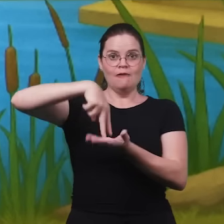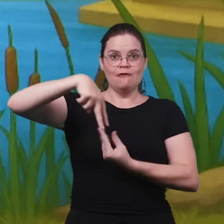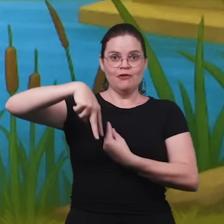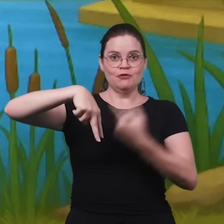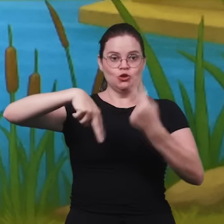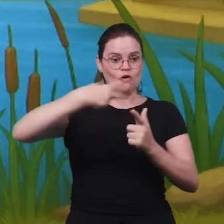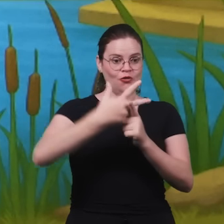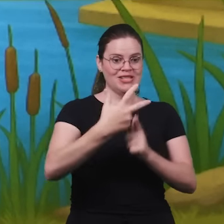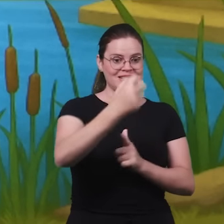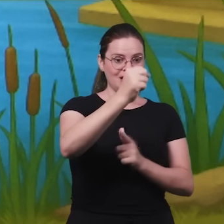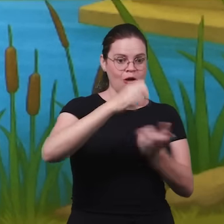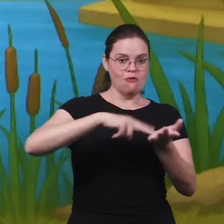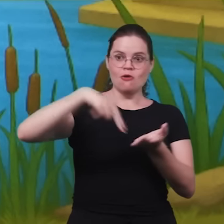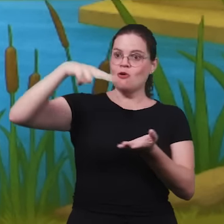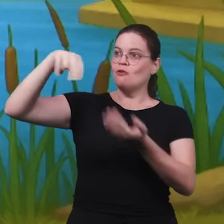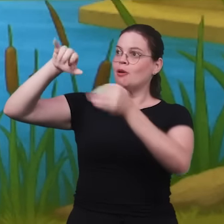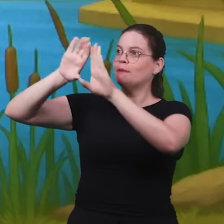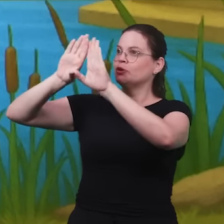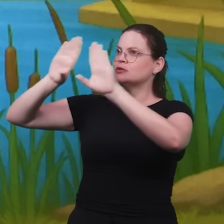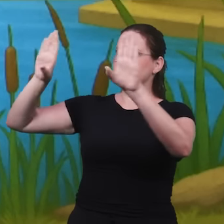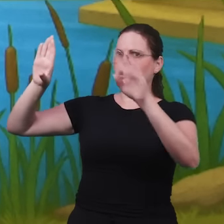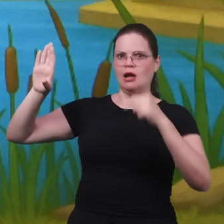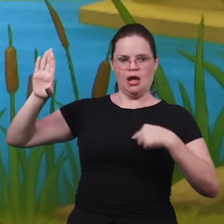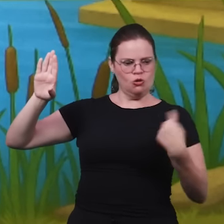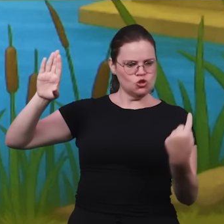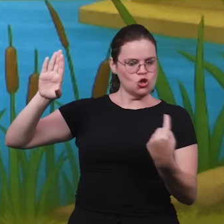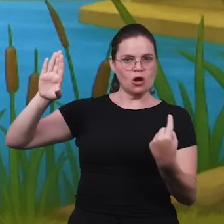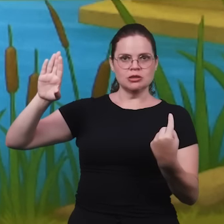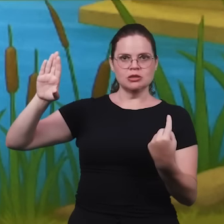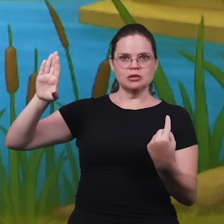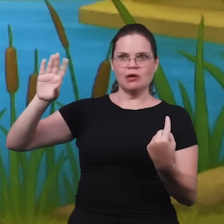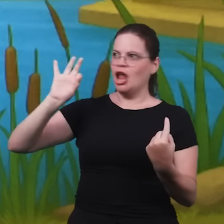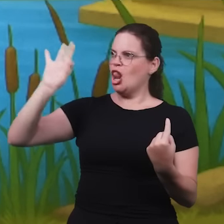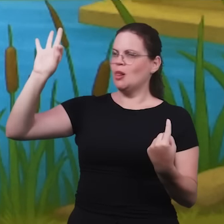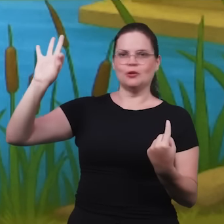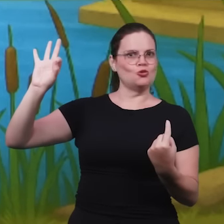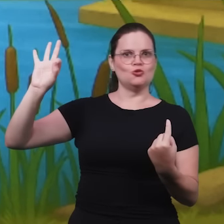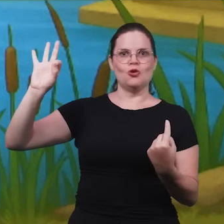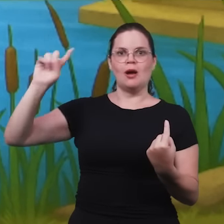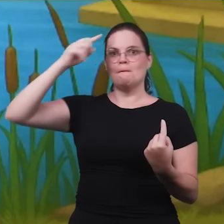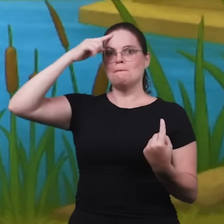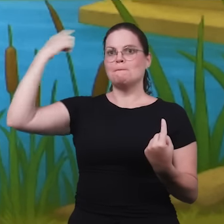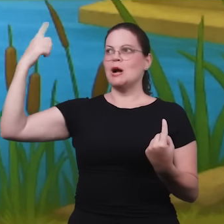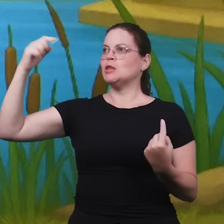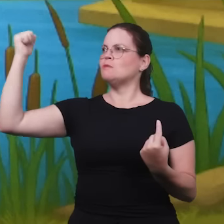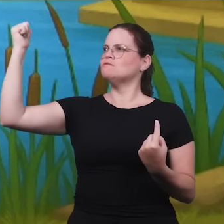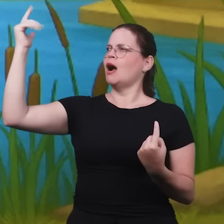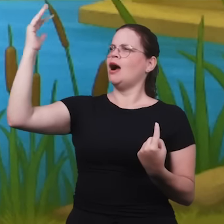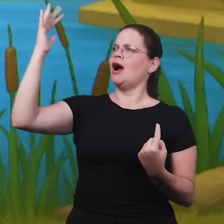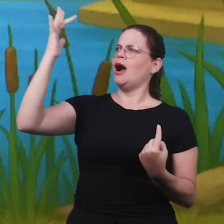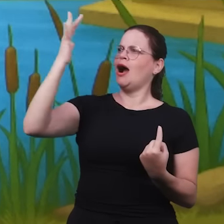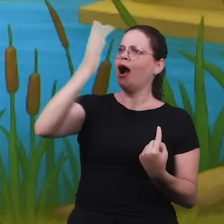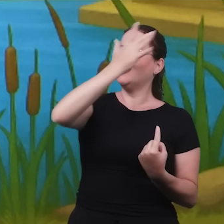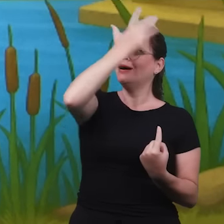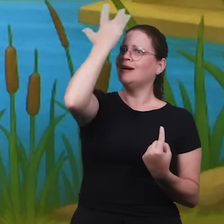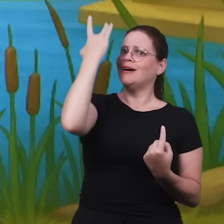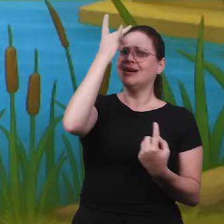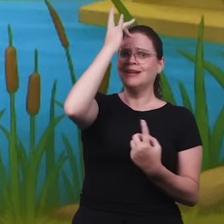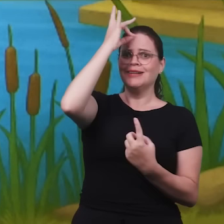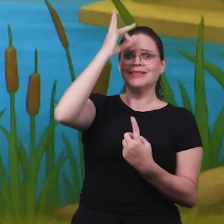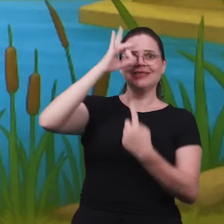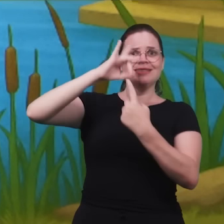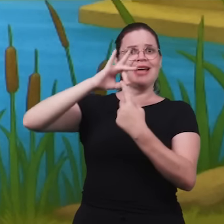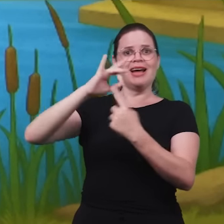o Espírito Santo para nos ajudar a fazer o que é certo. Porque o Espírito Santo é quem